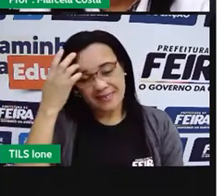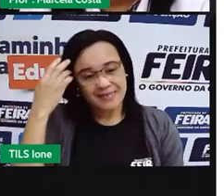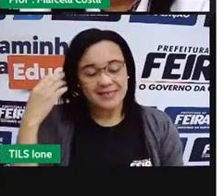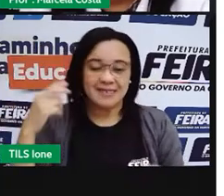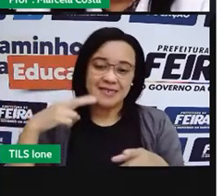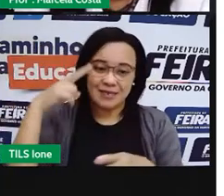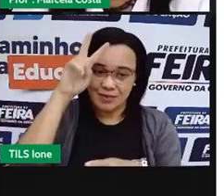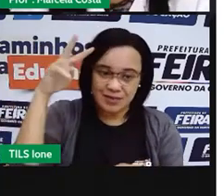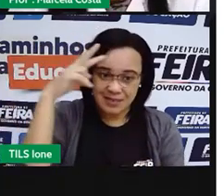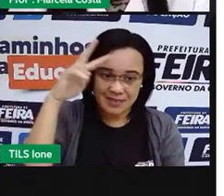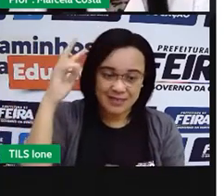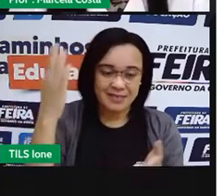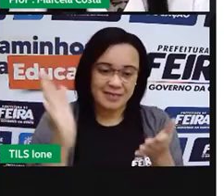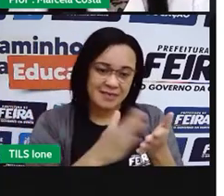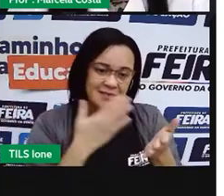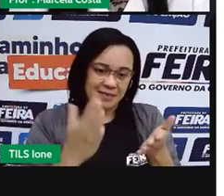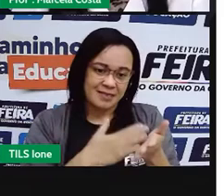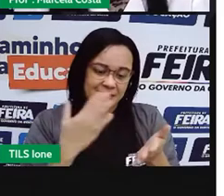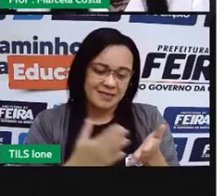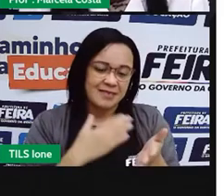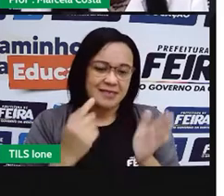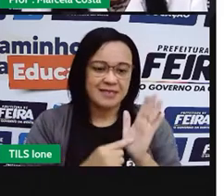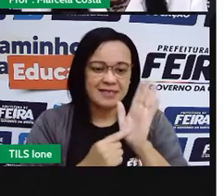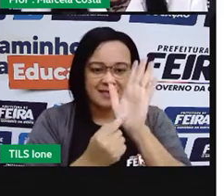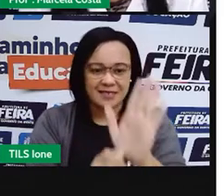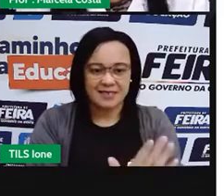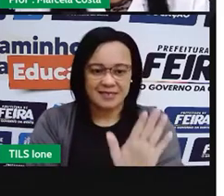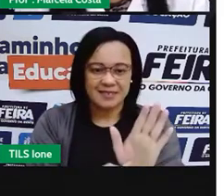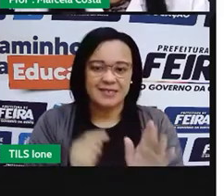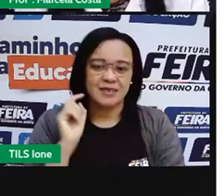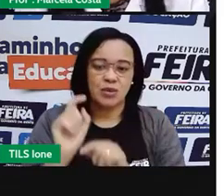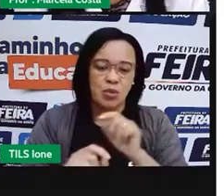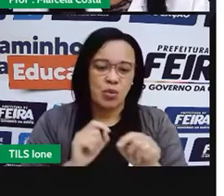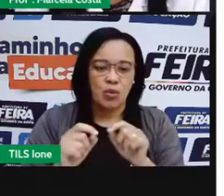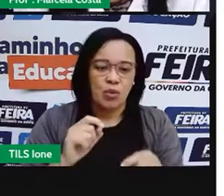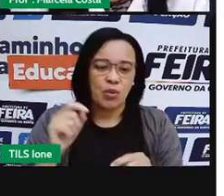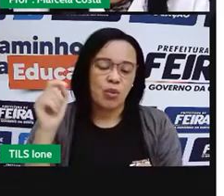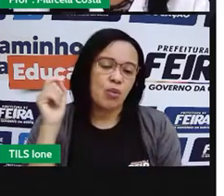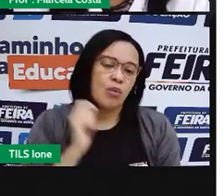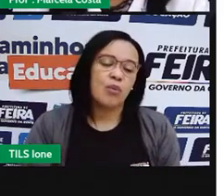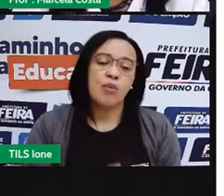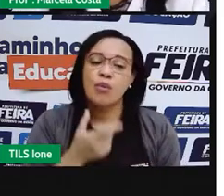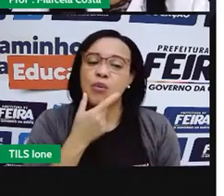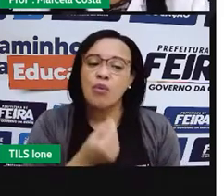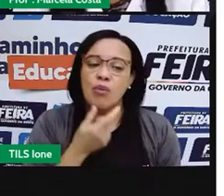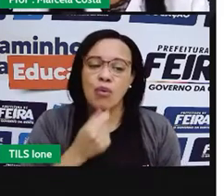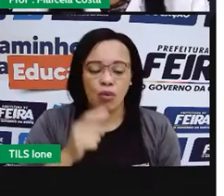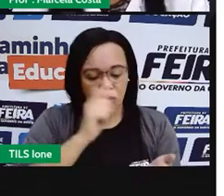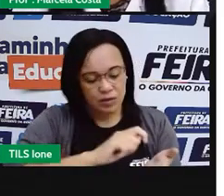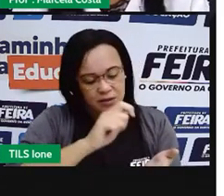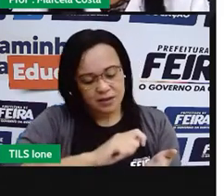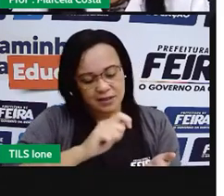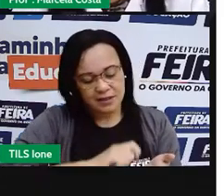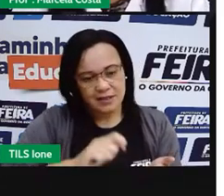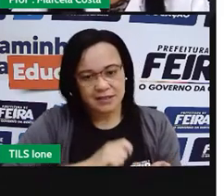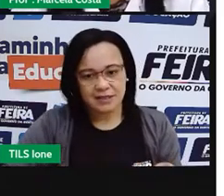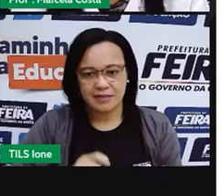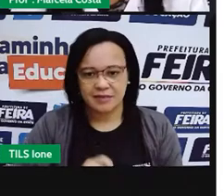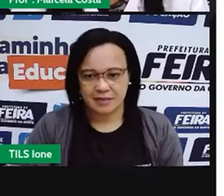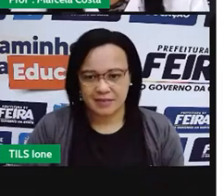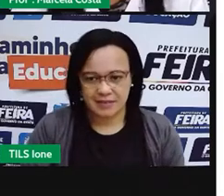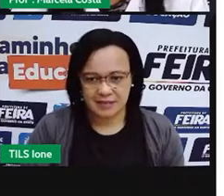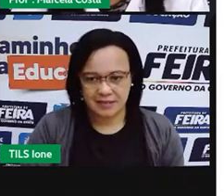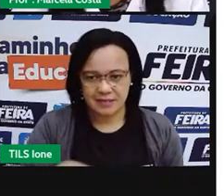aqui. Esse livro, ele foi escrito pelo autor Ilan Brain e